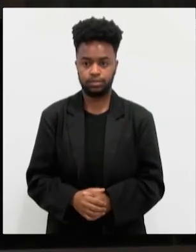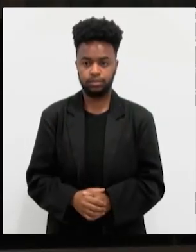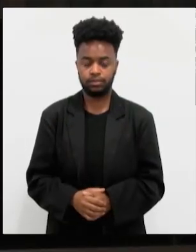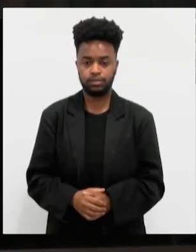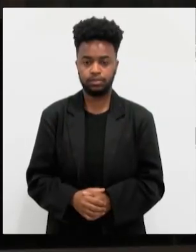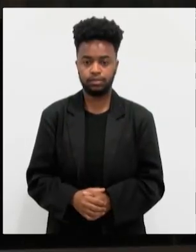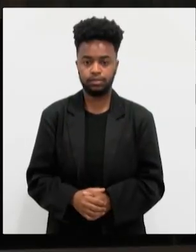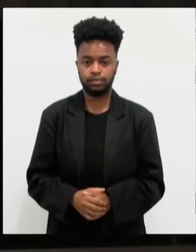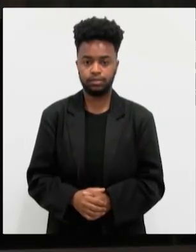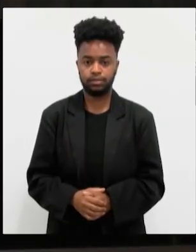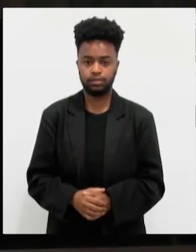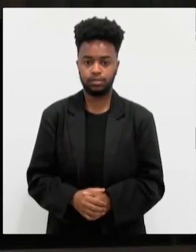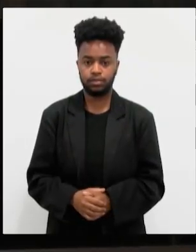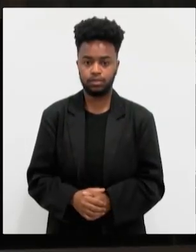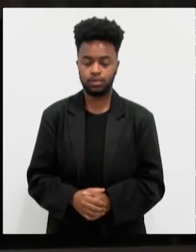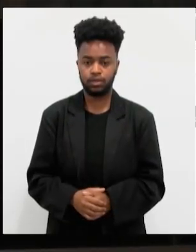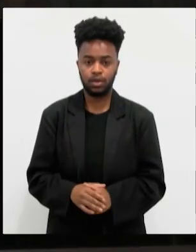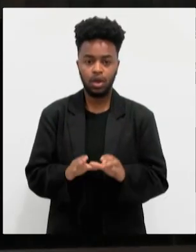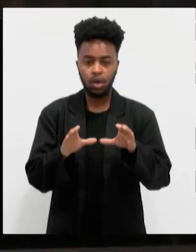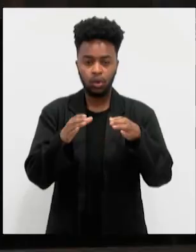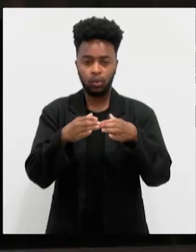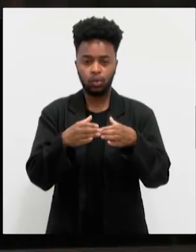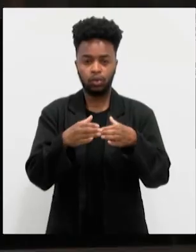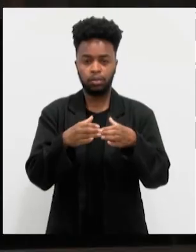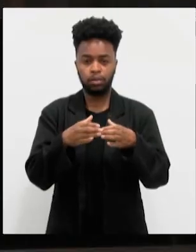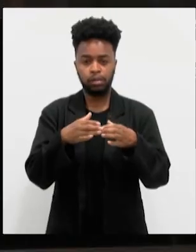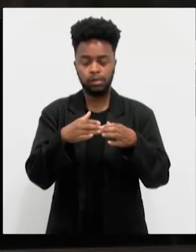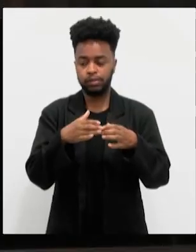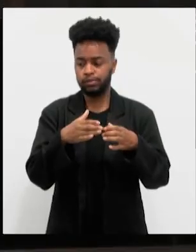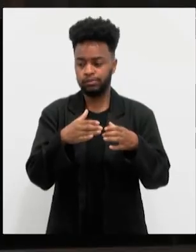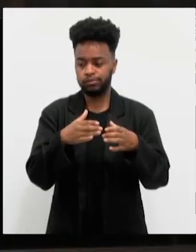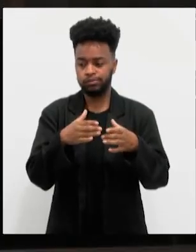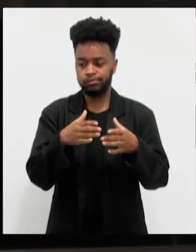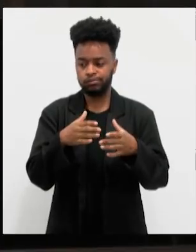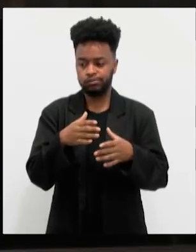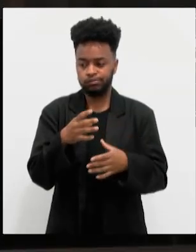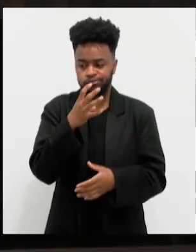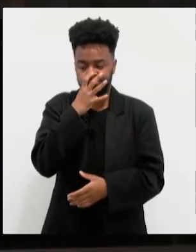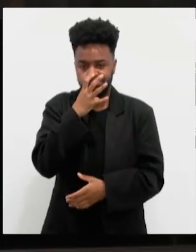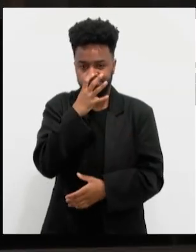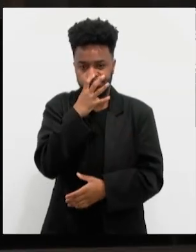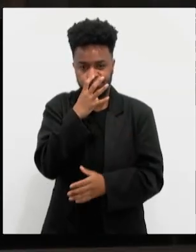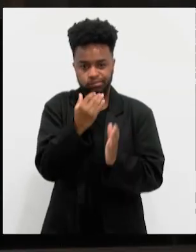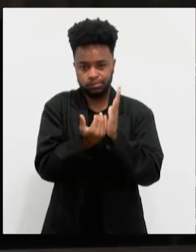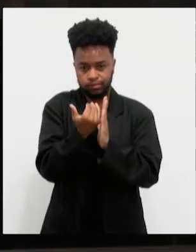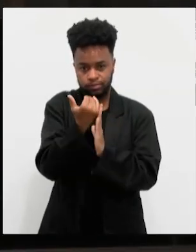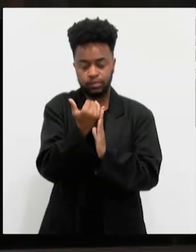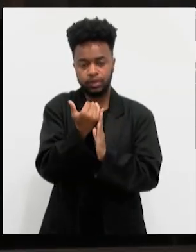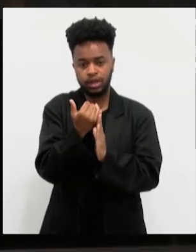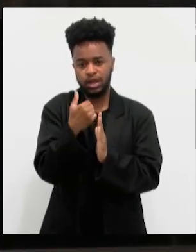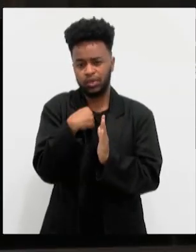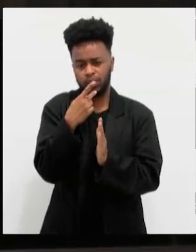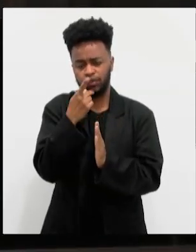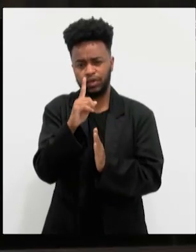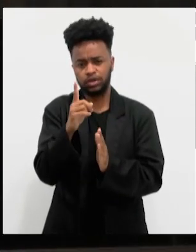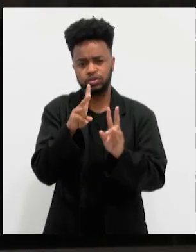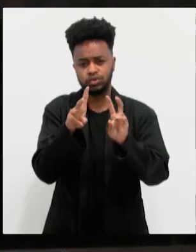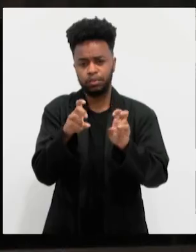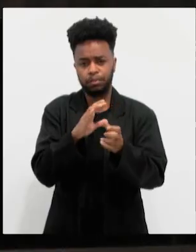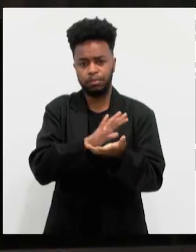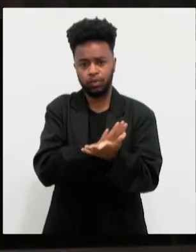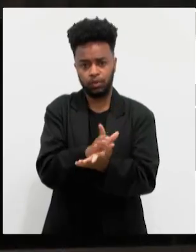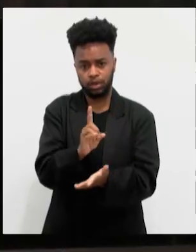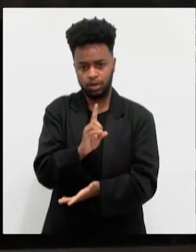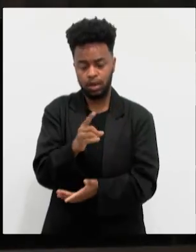O fanatismo, ele é interessante, e o fanatismo, ou melhor, eu não vou entrar no mérito do preconceito,